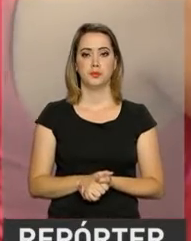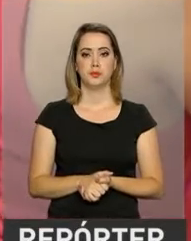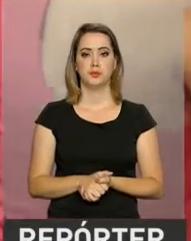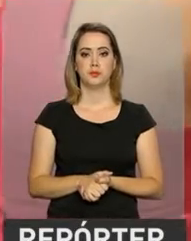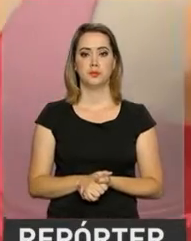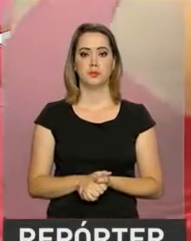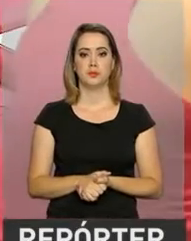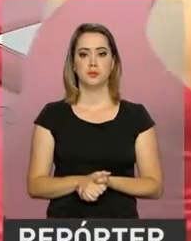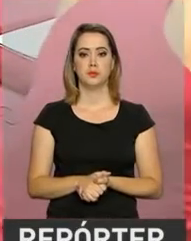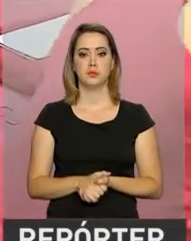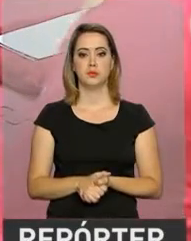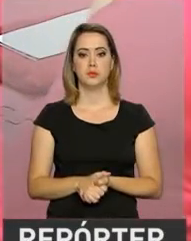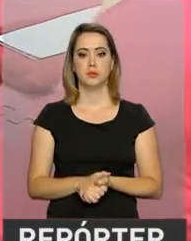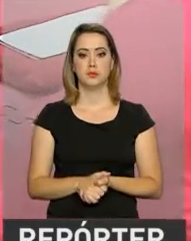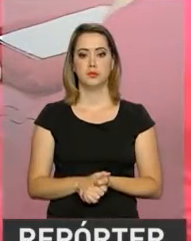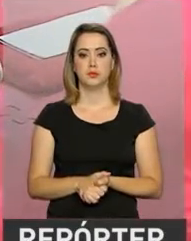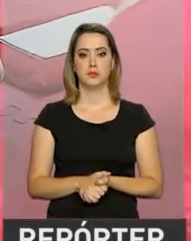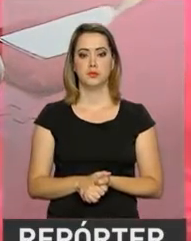inter